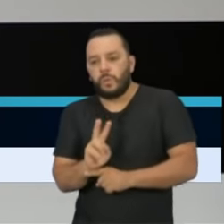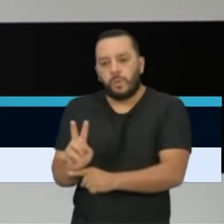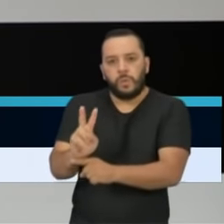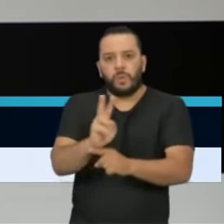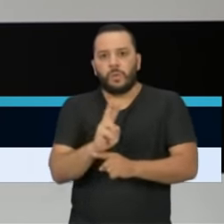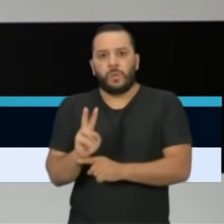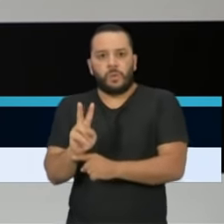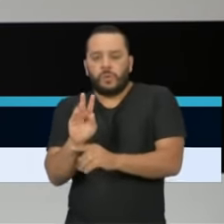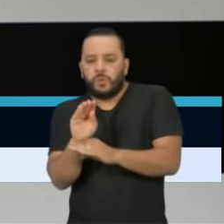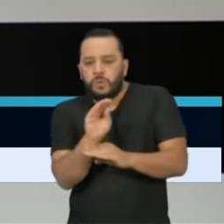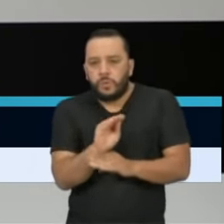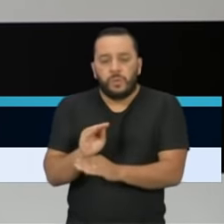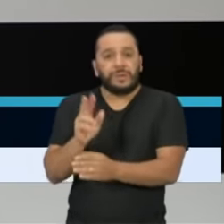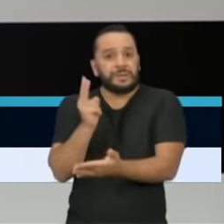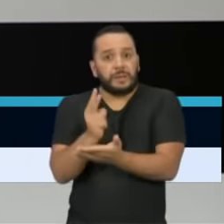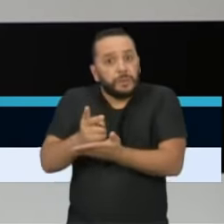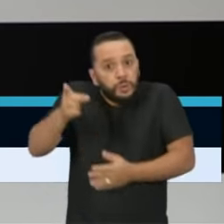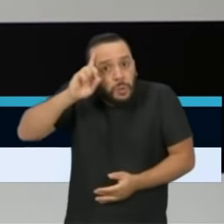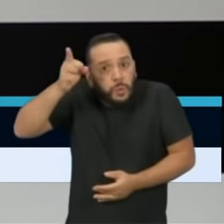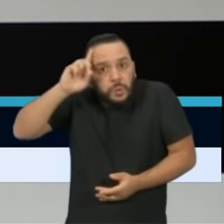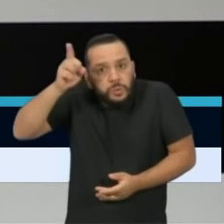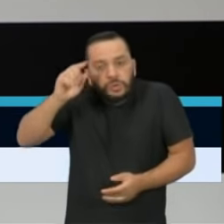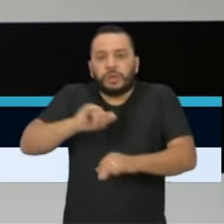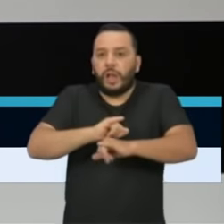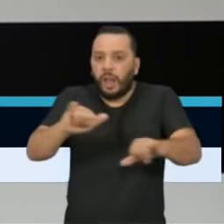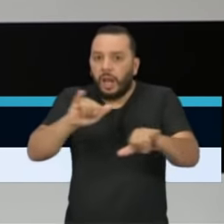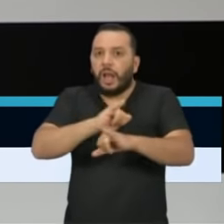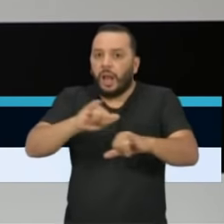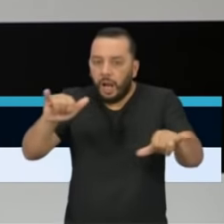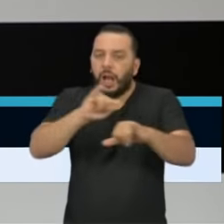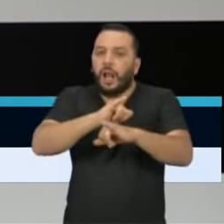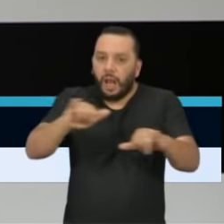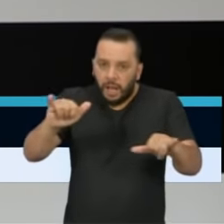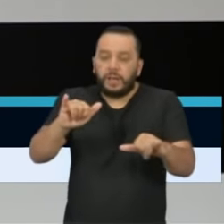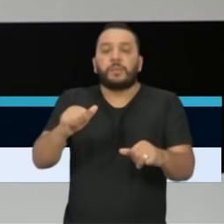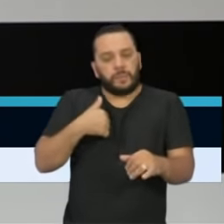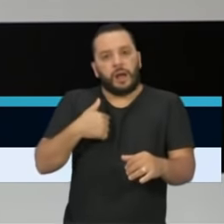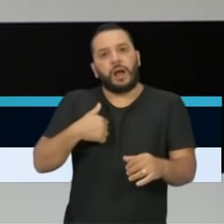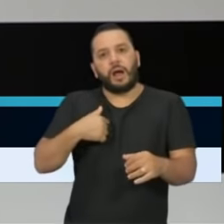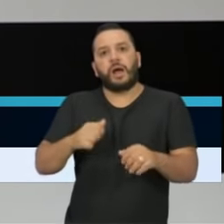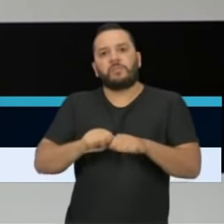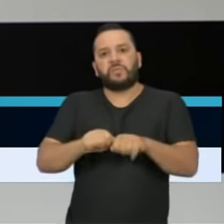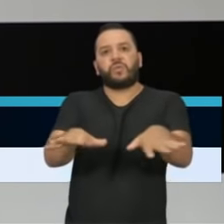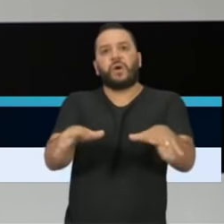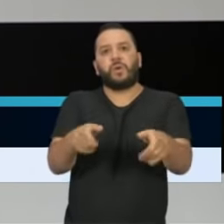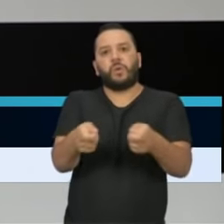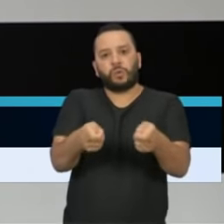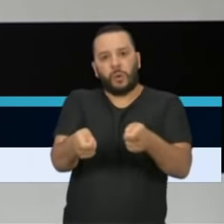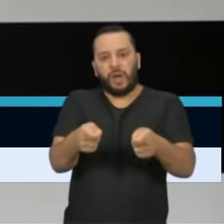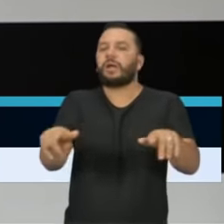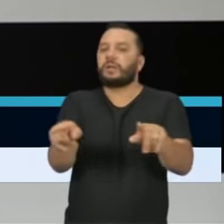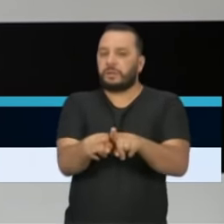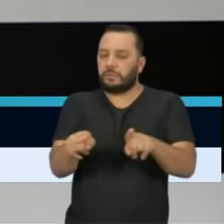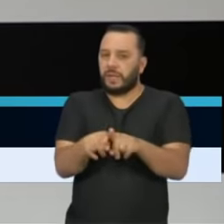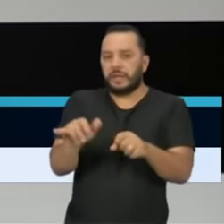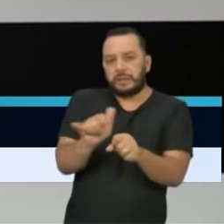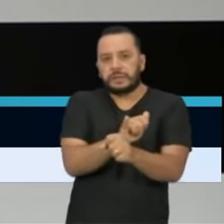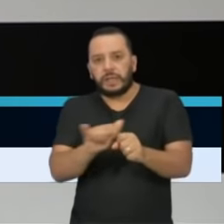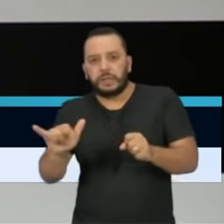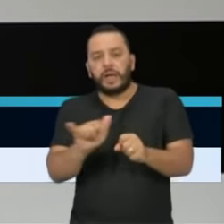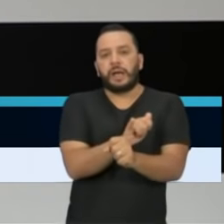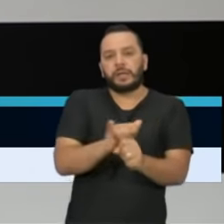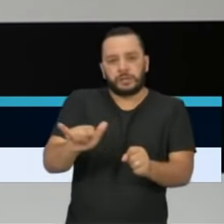são anunciadas diariamente para permitir o correto dimensionamento da crise e a correta aplicação de medidas